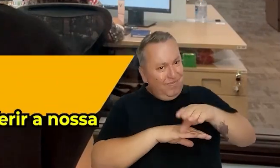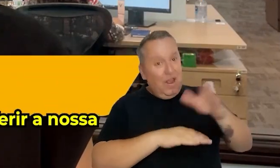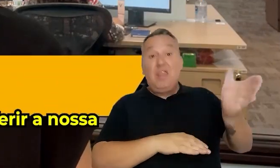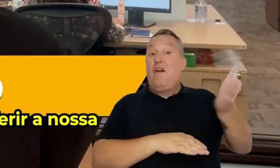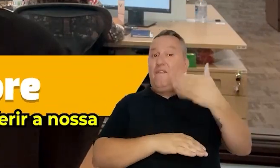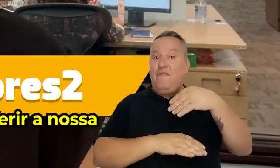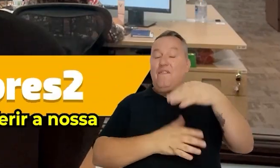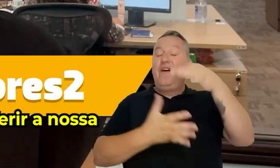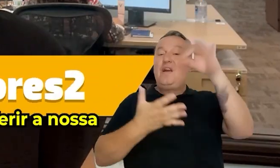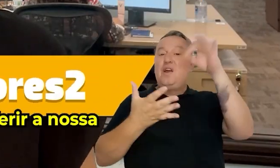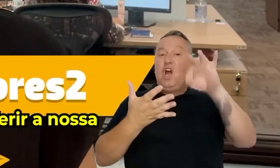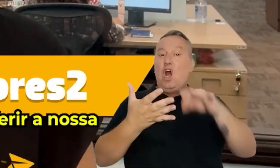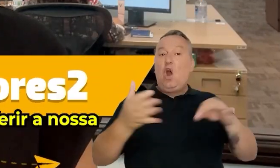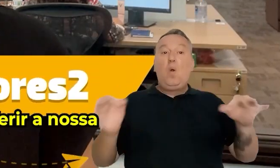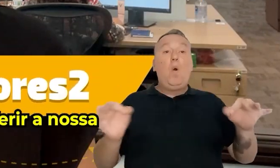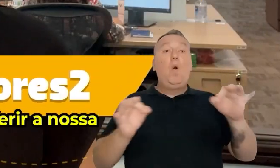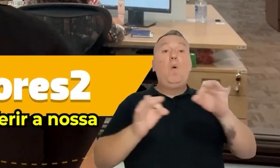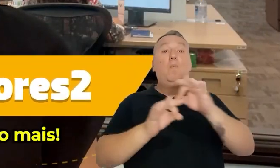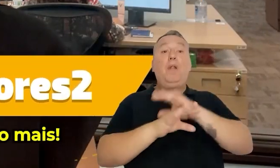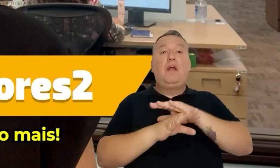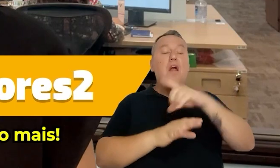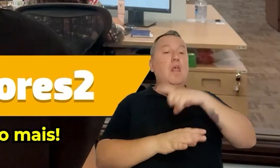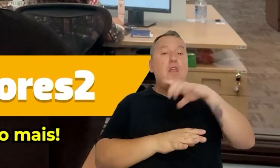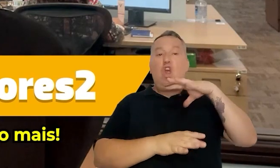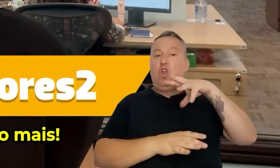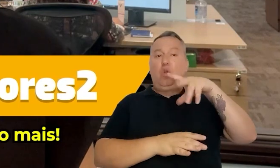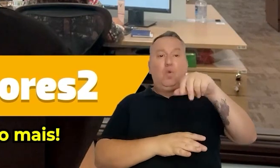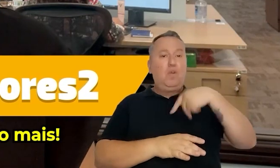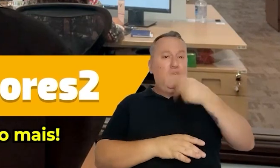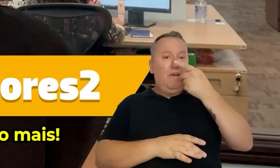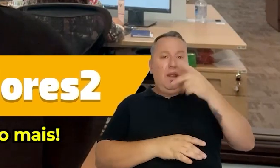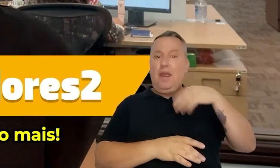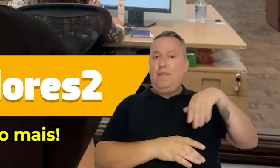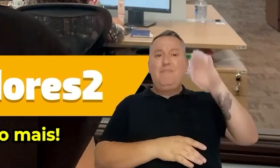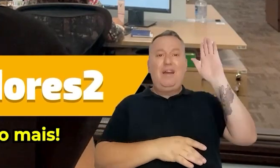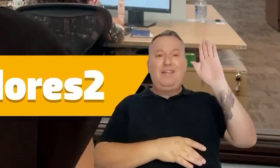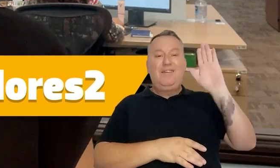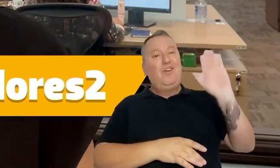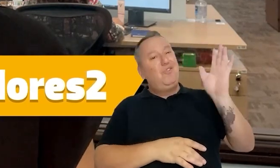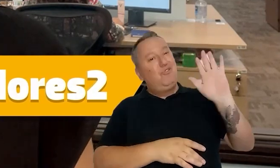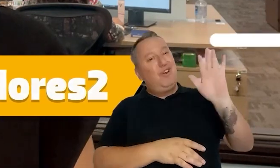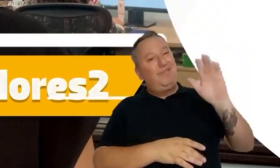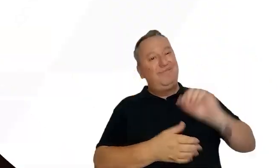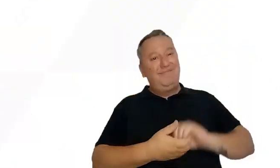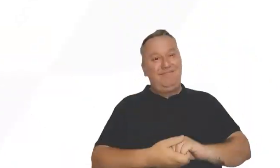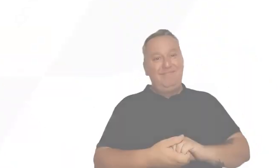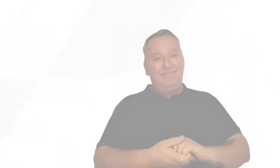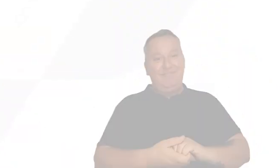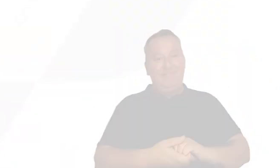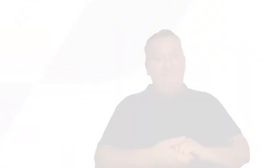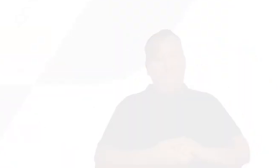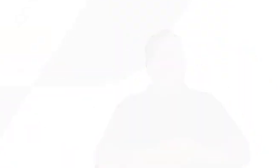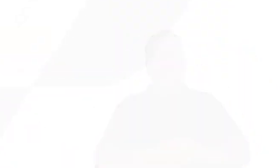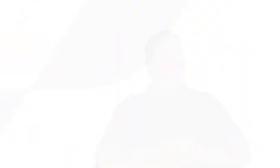vem conferir a nossa pesquisa completa. Lá tem tudo isso que eu falei e muito mais. Até logo!